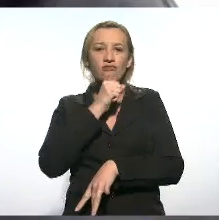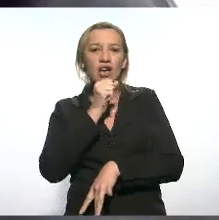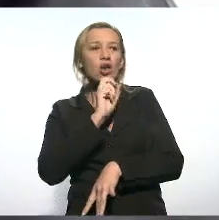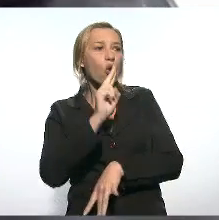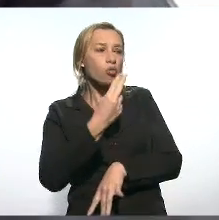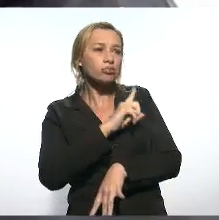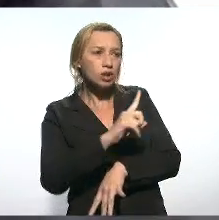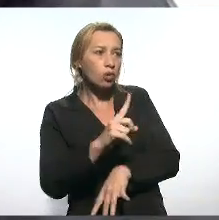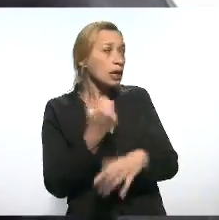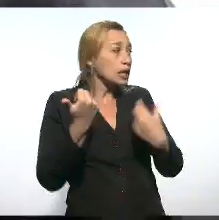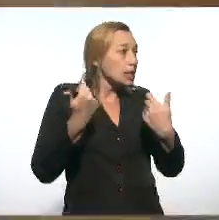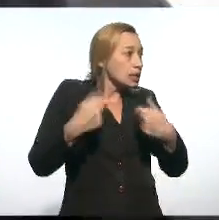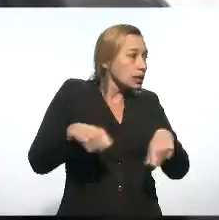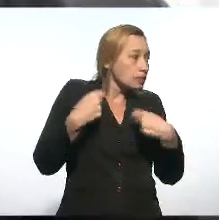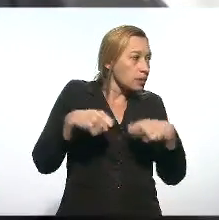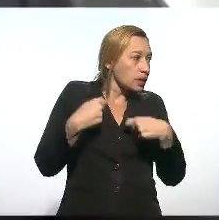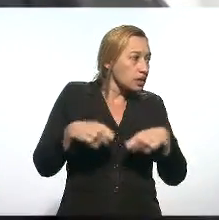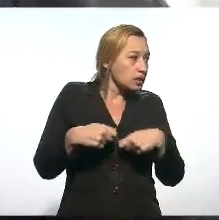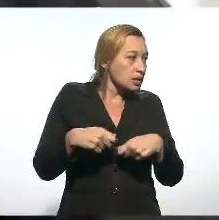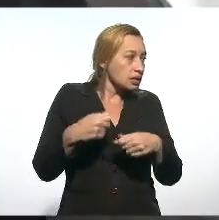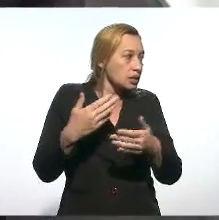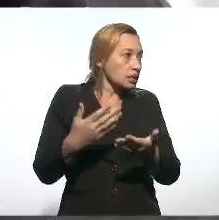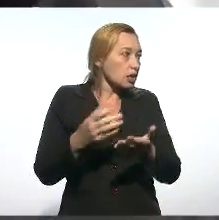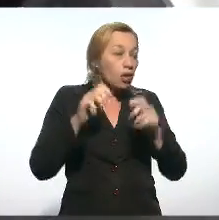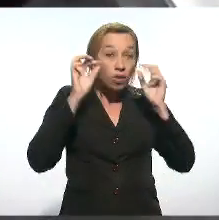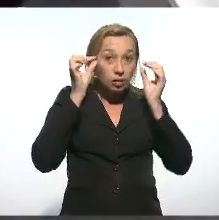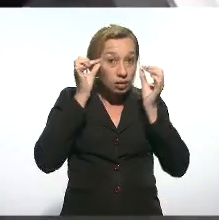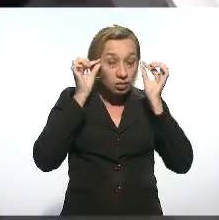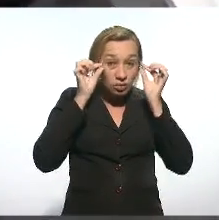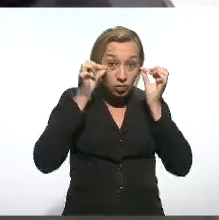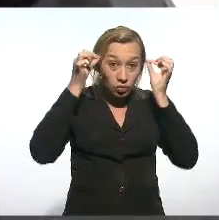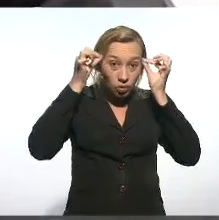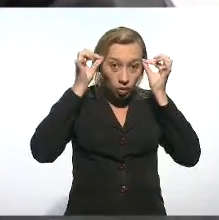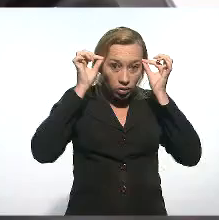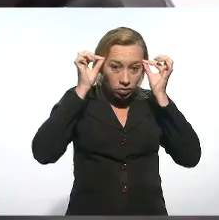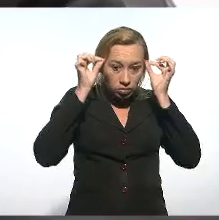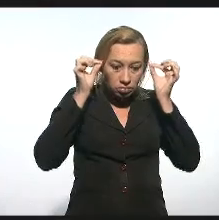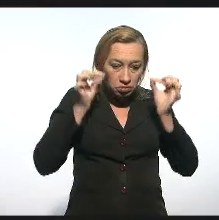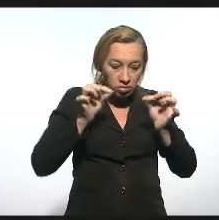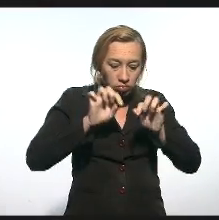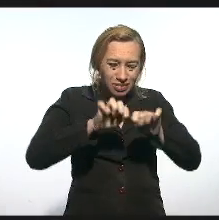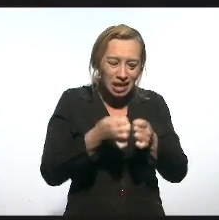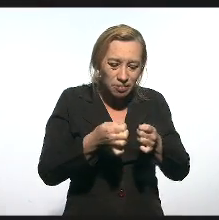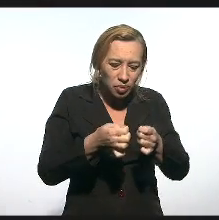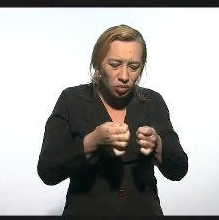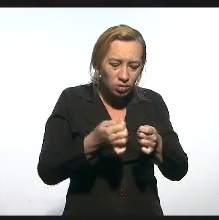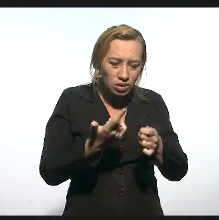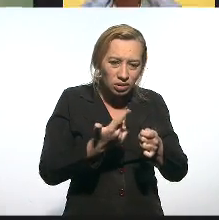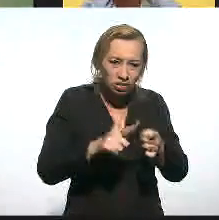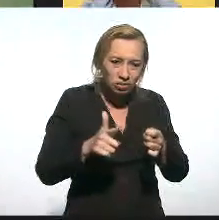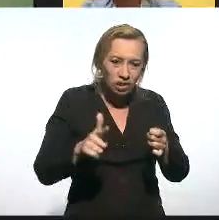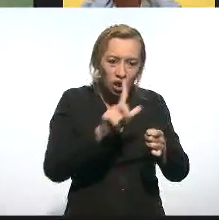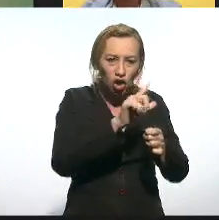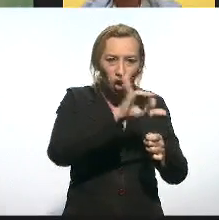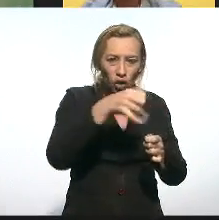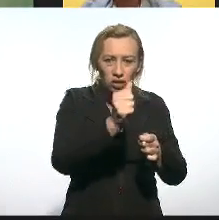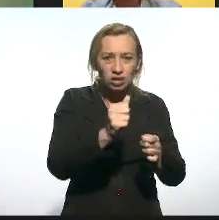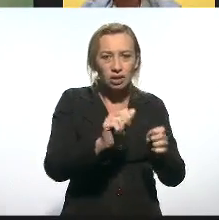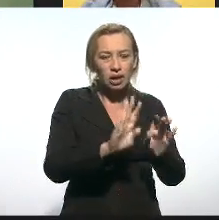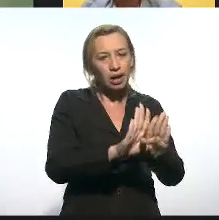que precisa, que quebrou o seu óculos, precisa ir numa ótica e não tem uma ótica aberta. Então, esse projeto é muito